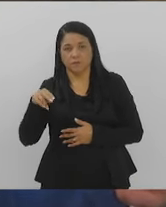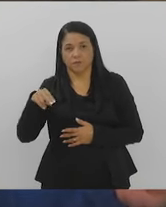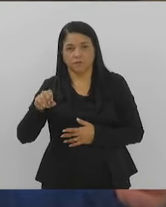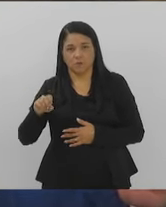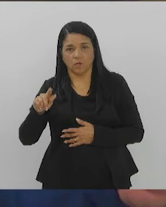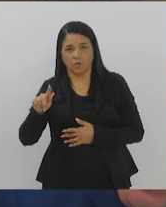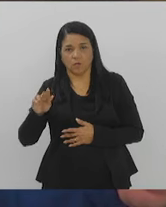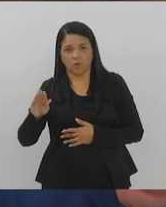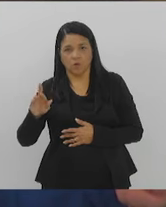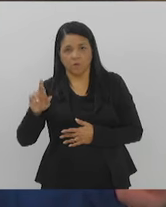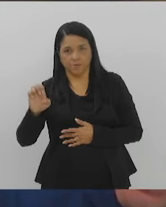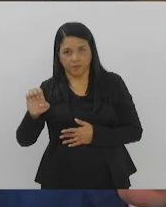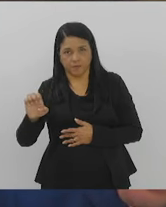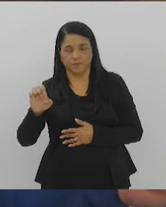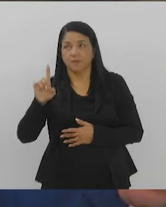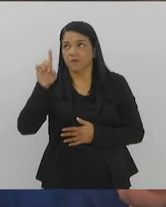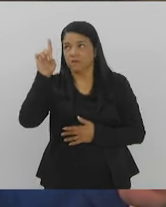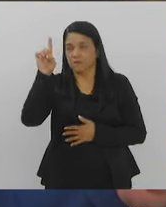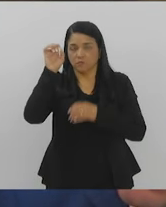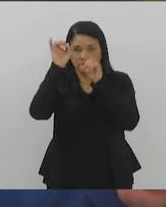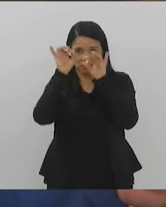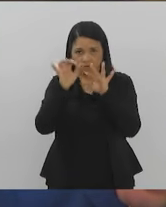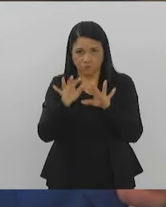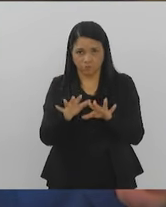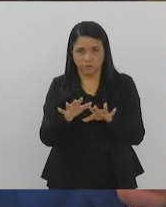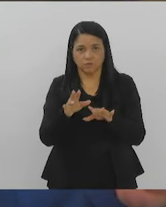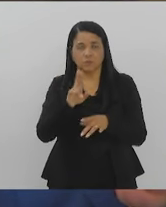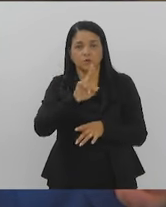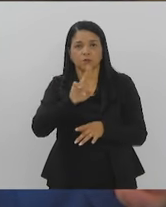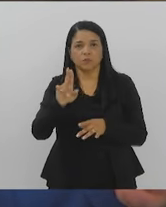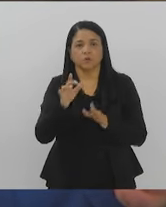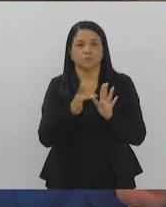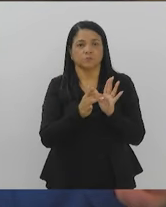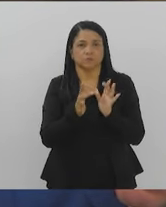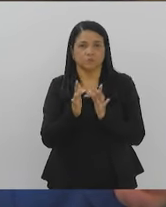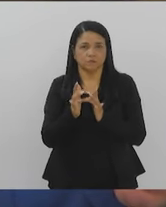em Cristo vos abençoe, em nome de Jesus.